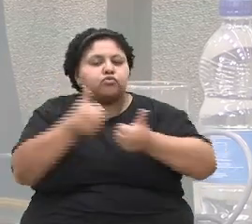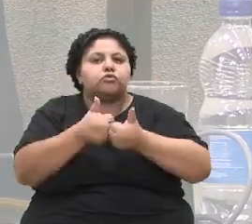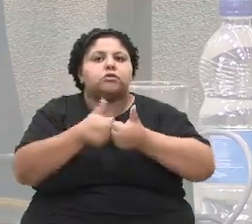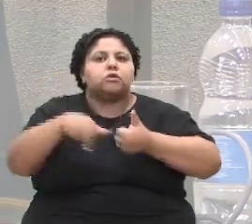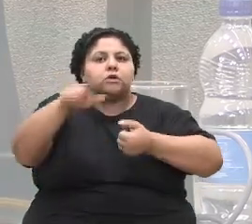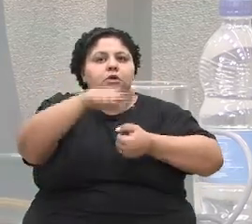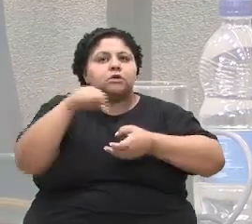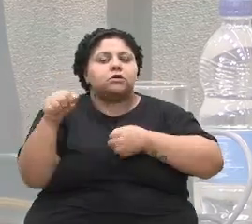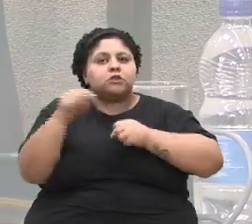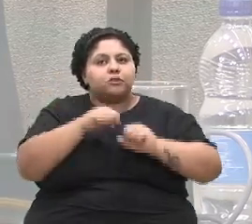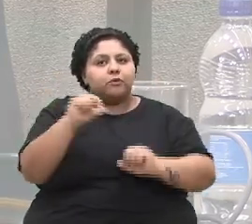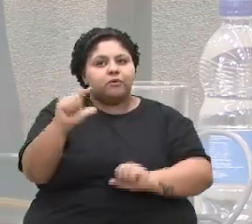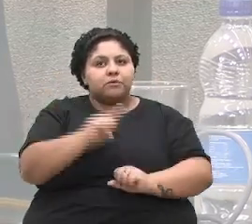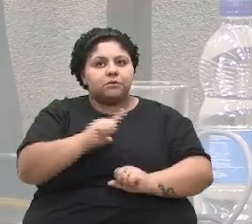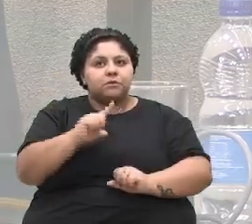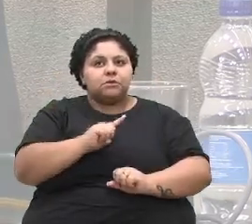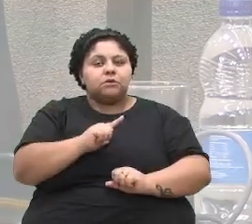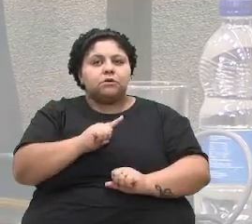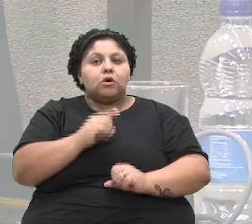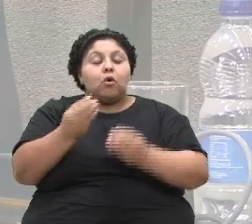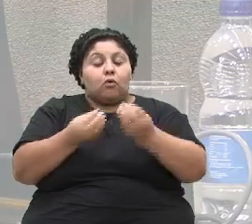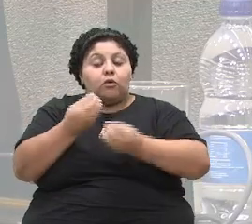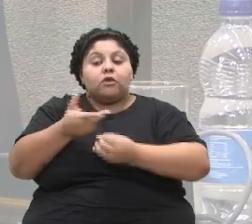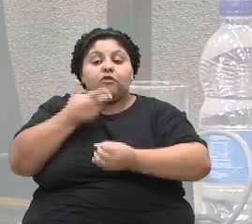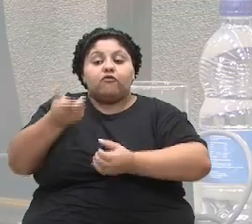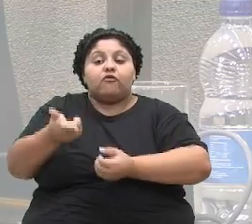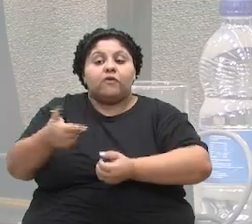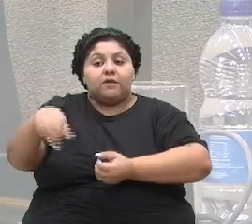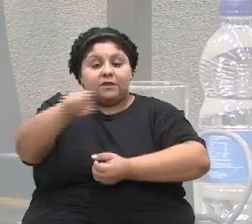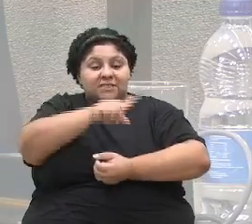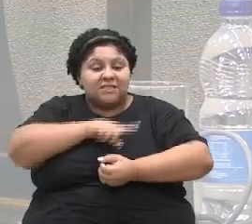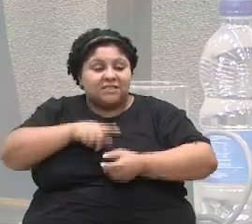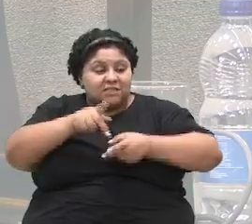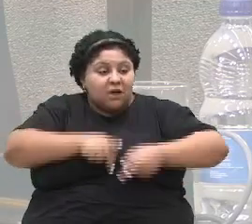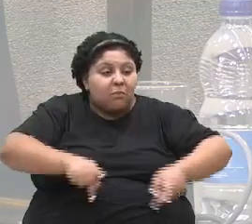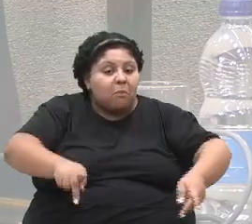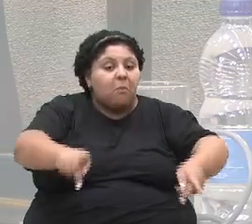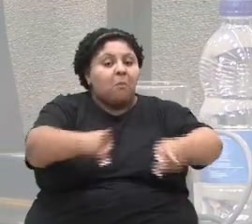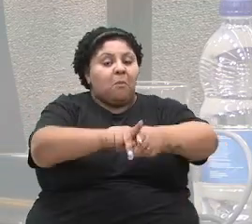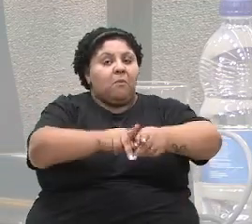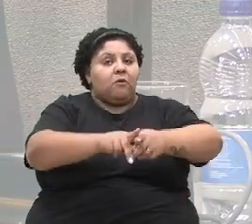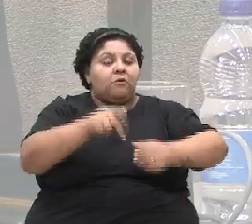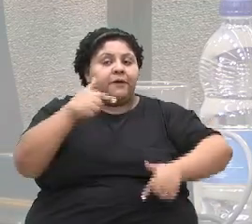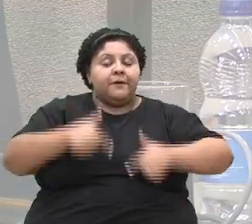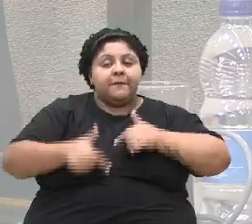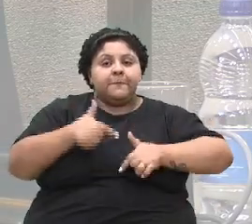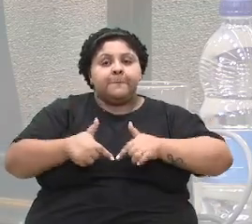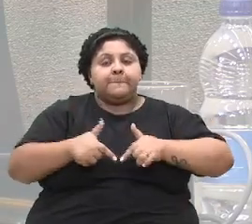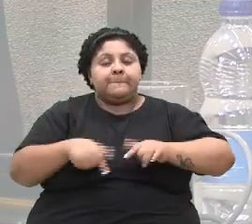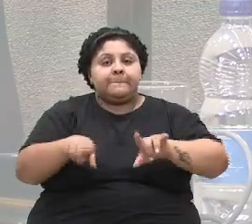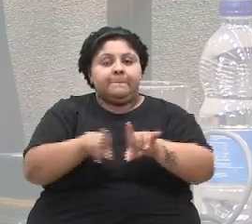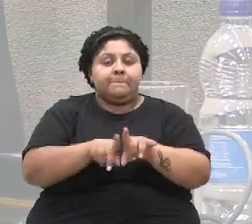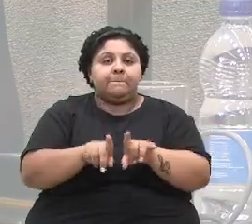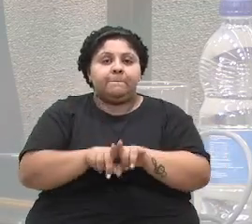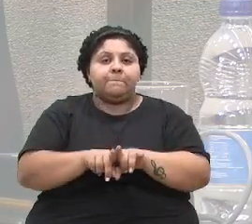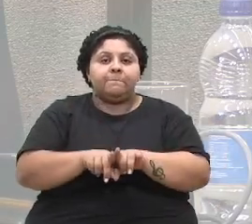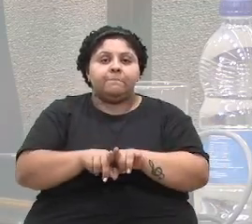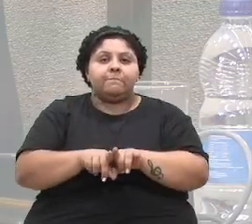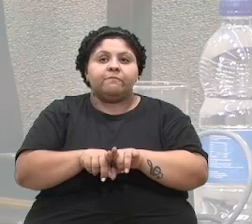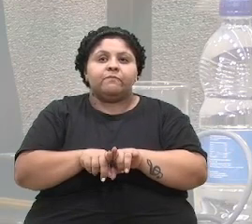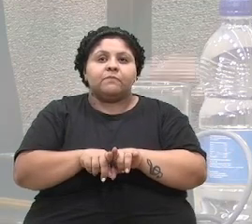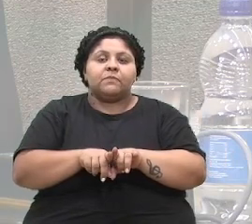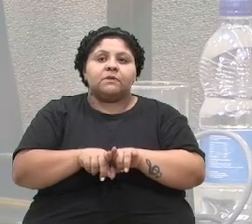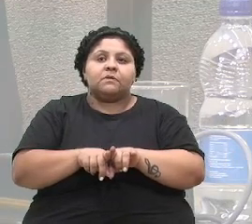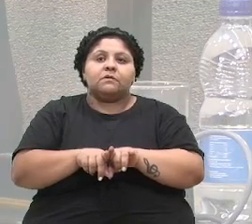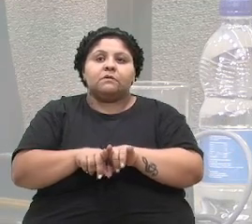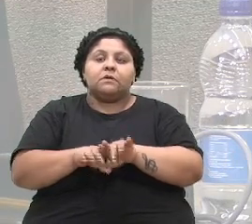gente possa ter... A gente, quando eu digo, é a população. O senhor está trabalhando em função da população. Aqui sai um